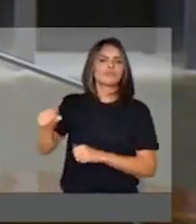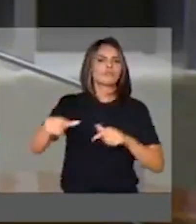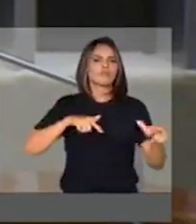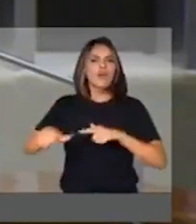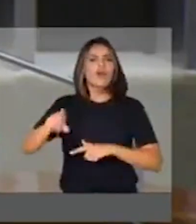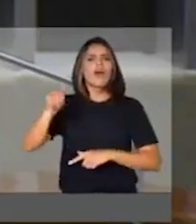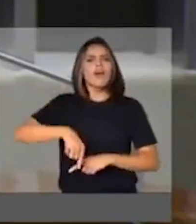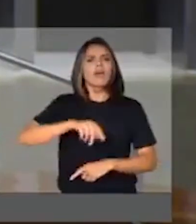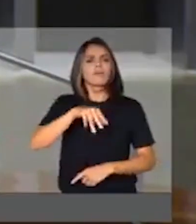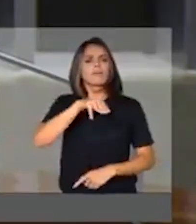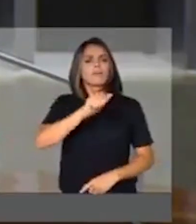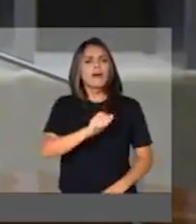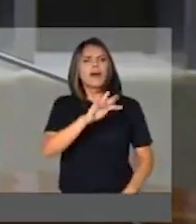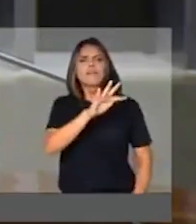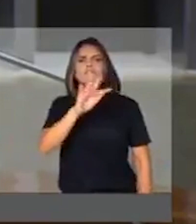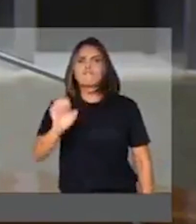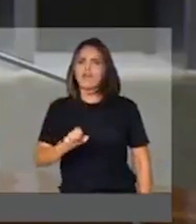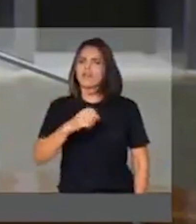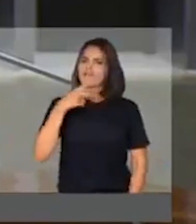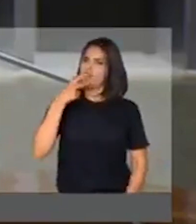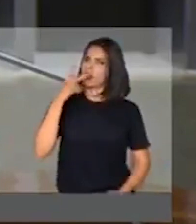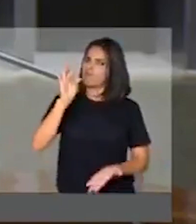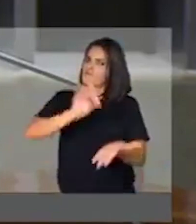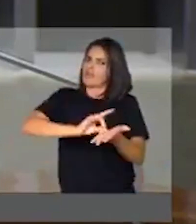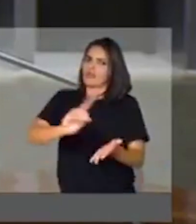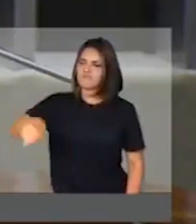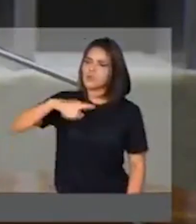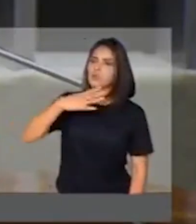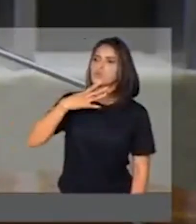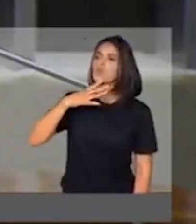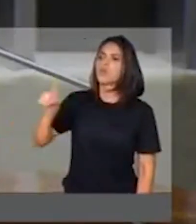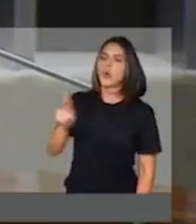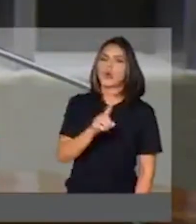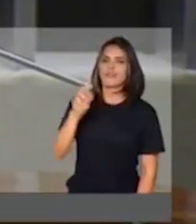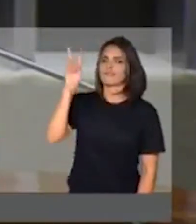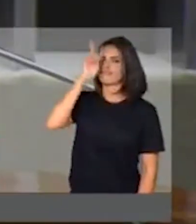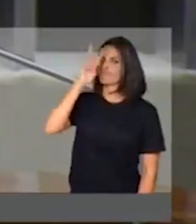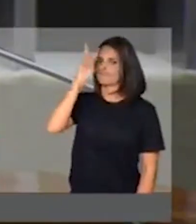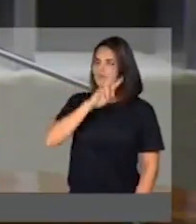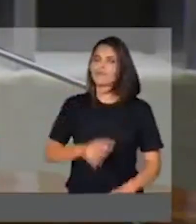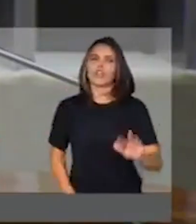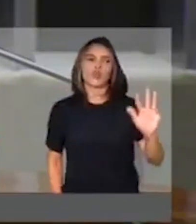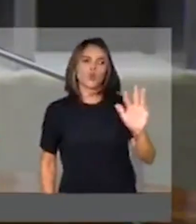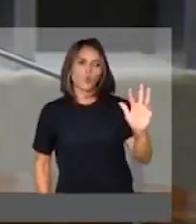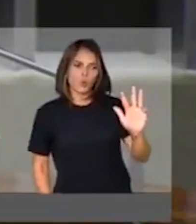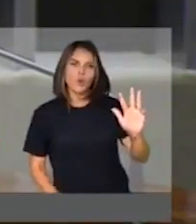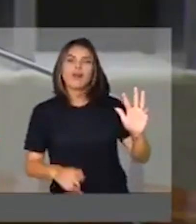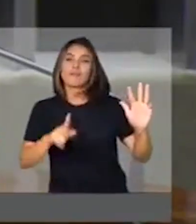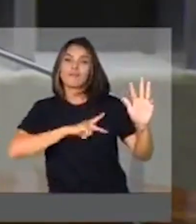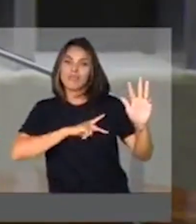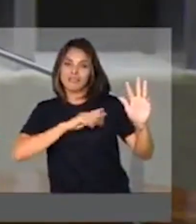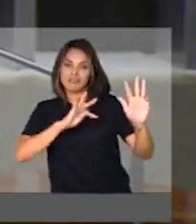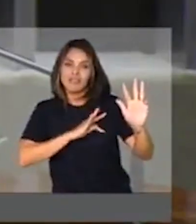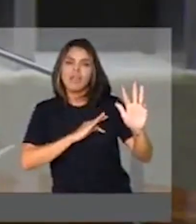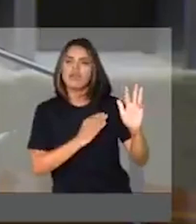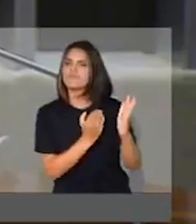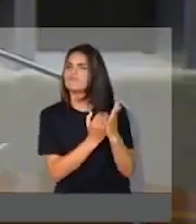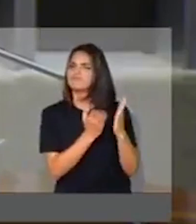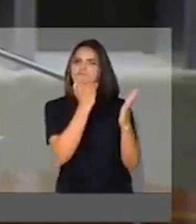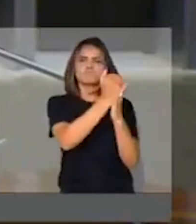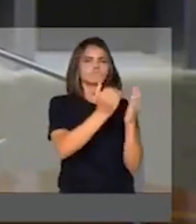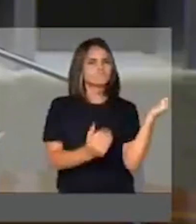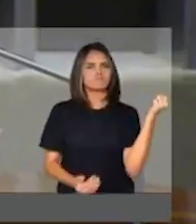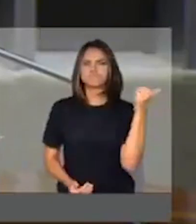fé. Um processo sem tréguas de perseguição a Lula. Mas Lula e o PT são maiores do que isso. Porque